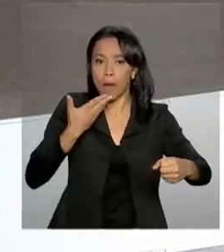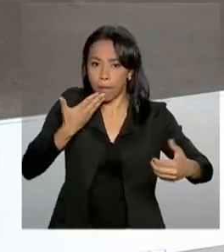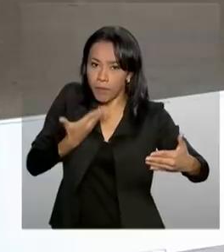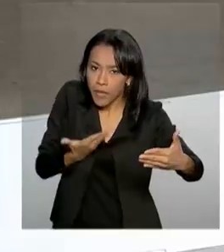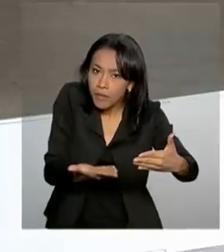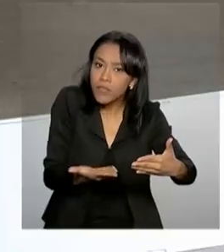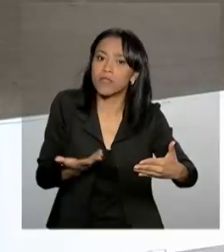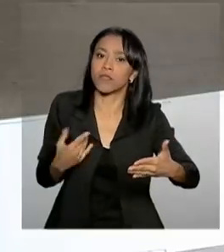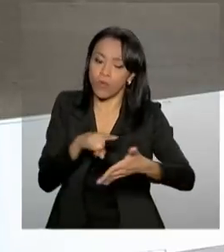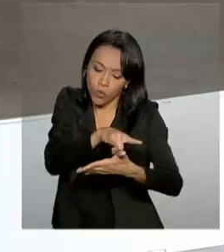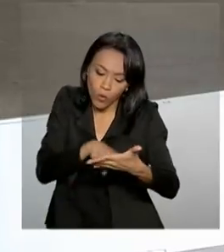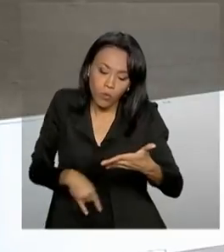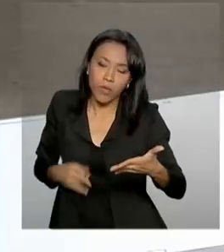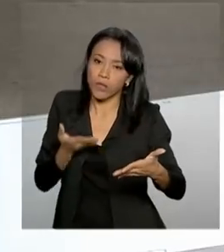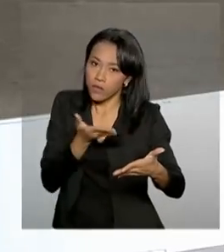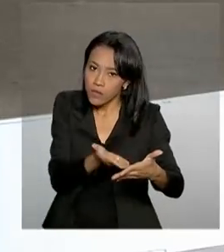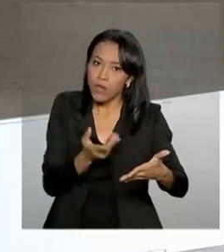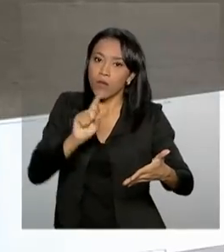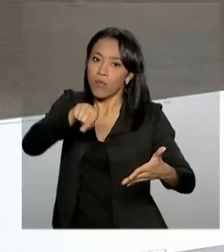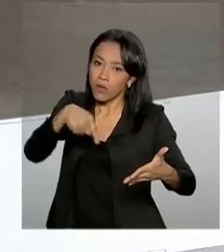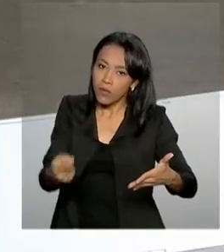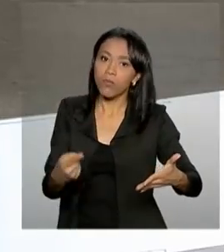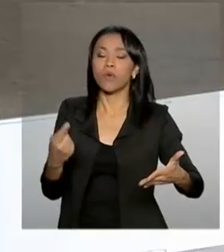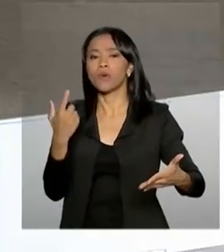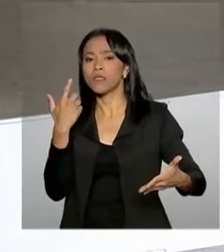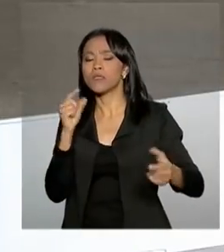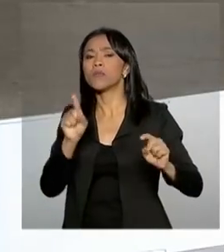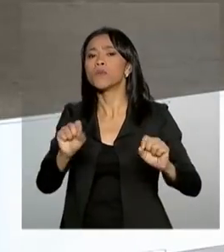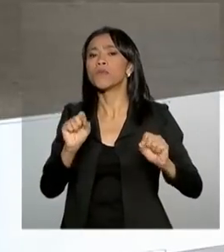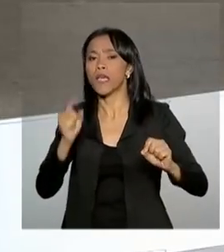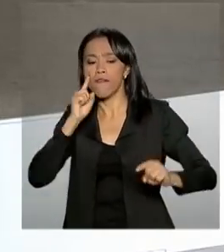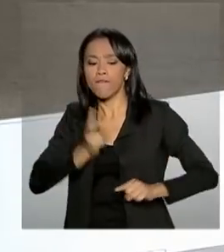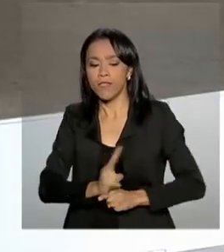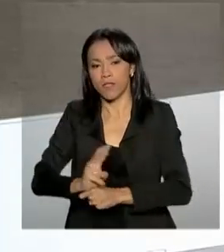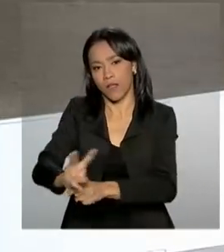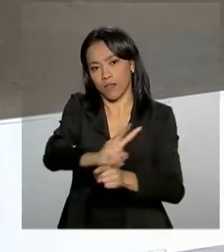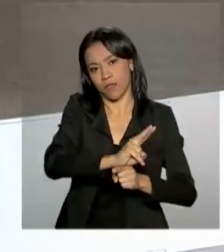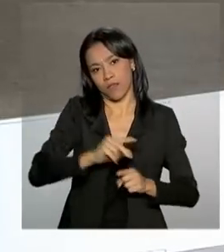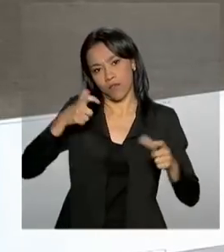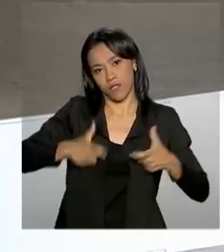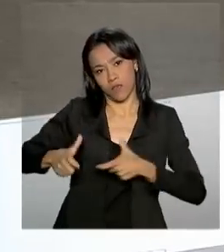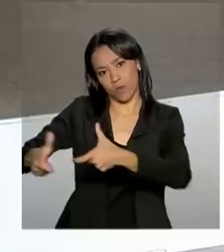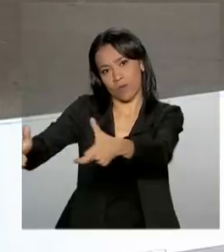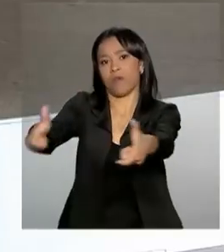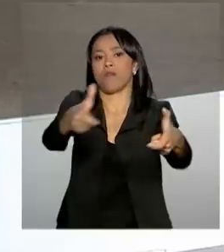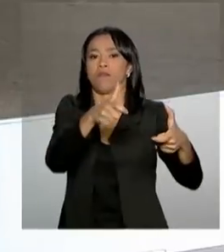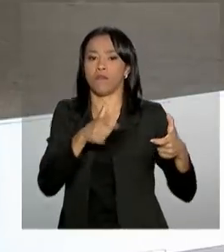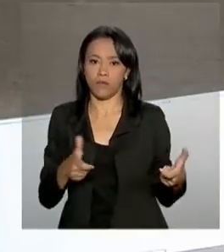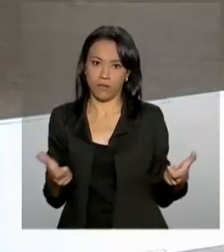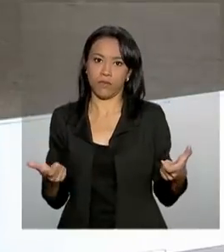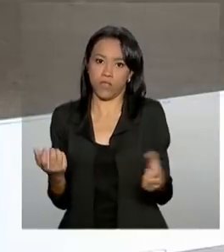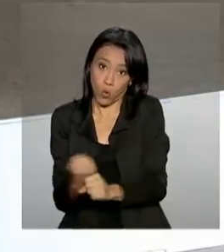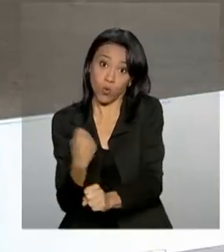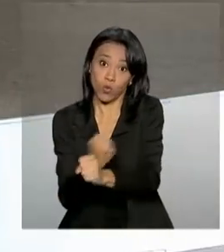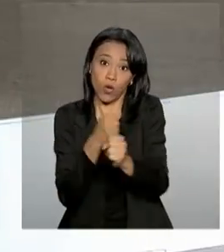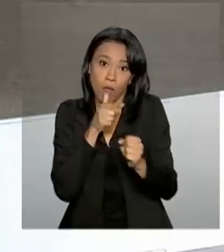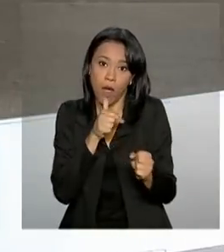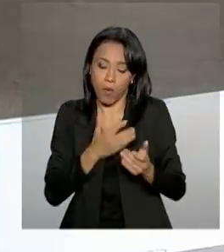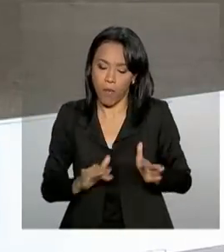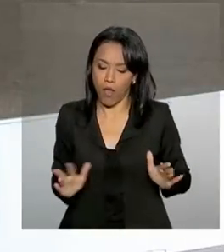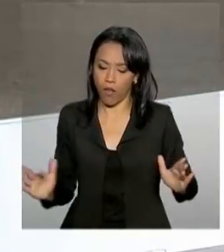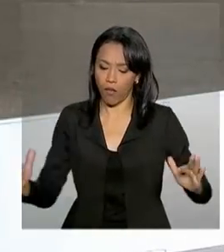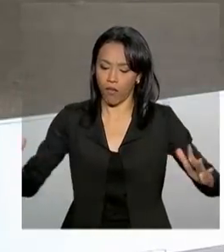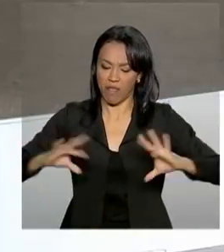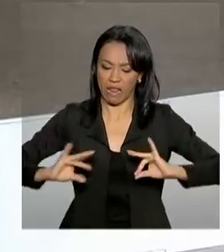para funcionamento, instalação e também fiscalização desses empreendimentos. Para Gustavo Canuto,